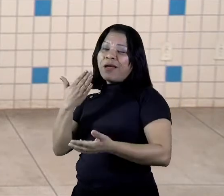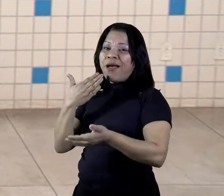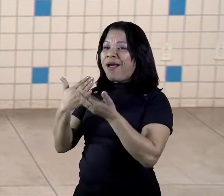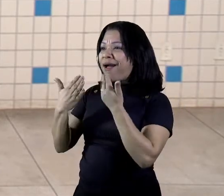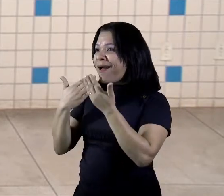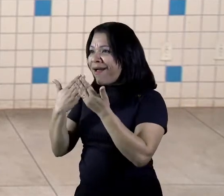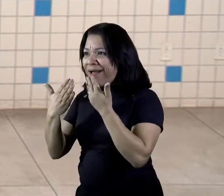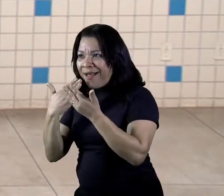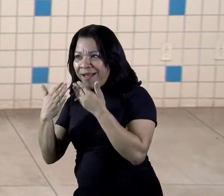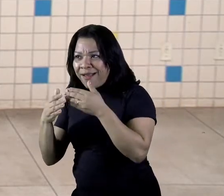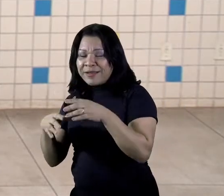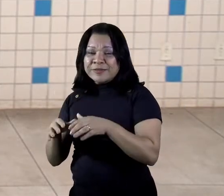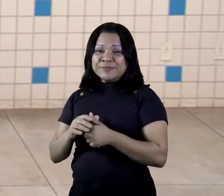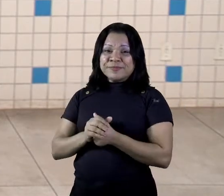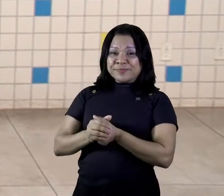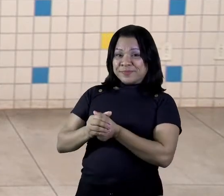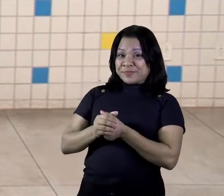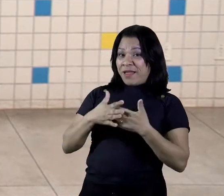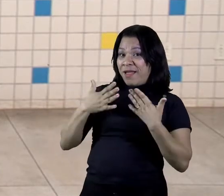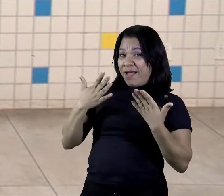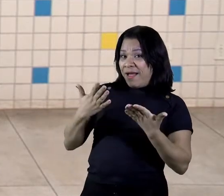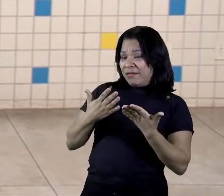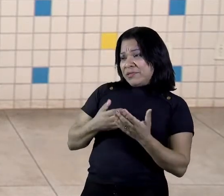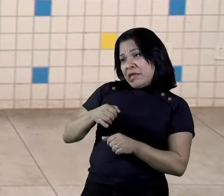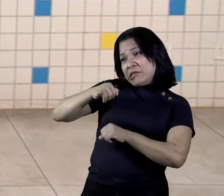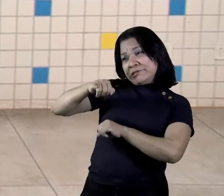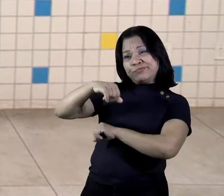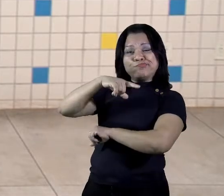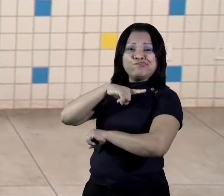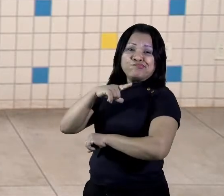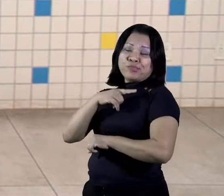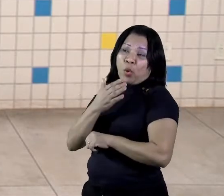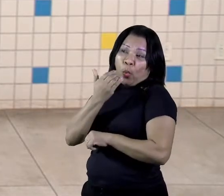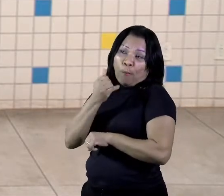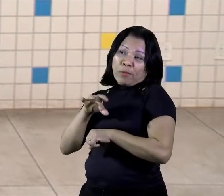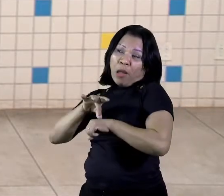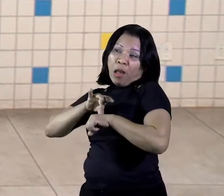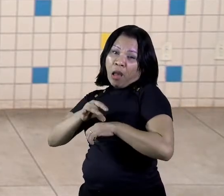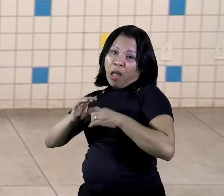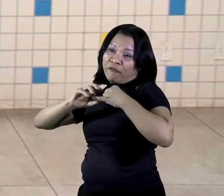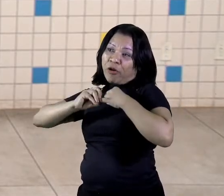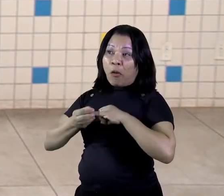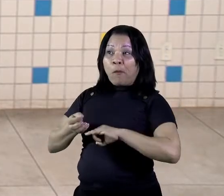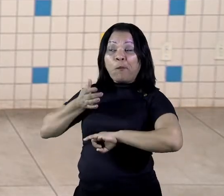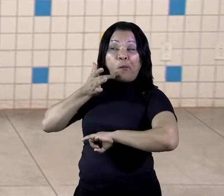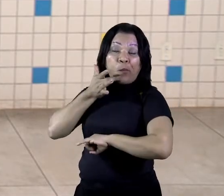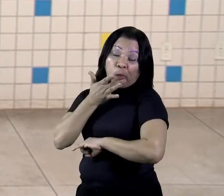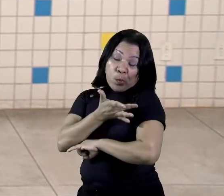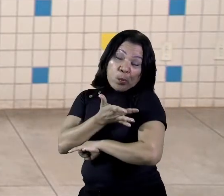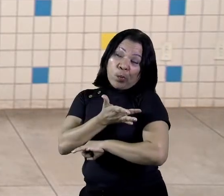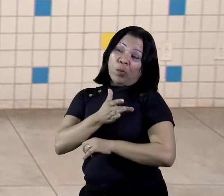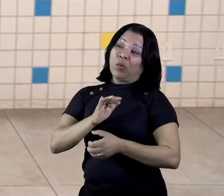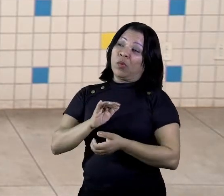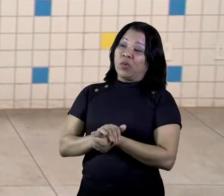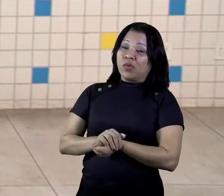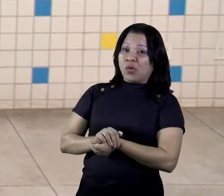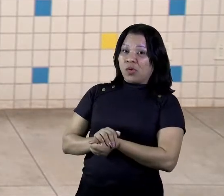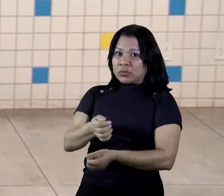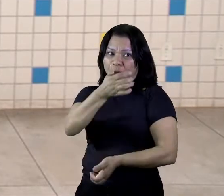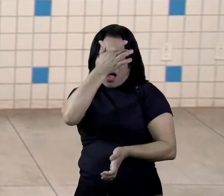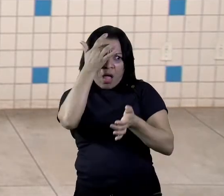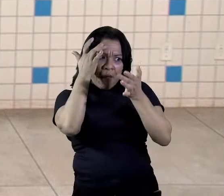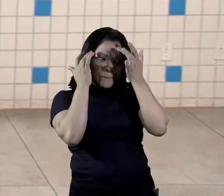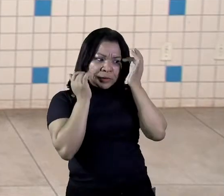conversa. Dizia que se tivesse algumas comidinhas como carne, feijão, ficaria mais gostosa. E aquele pessoal